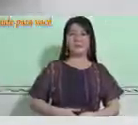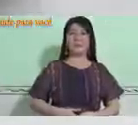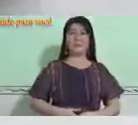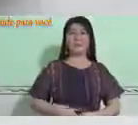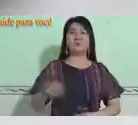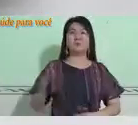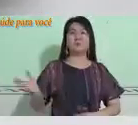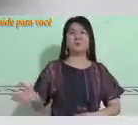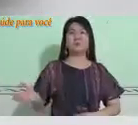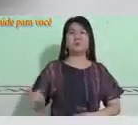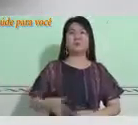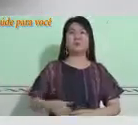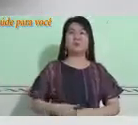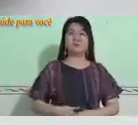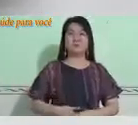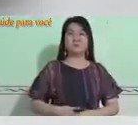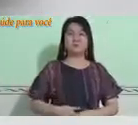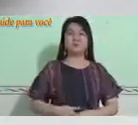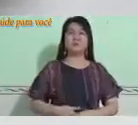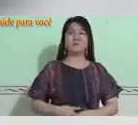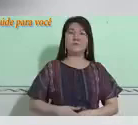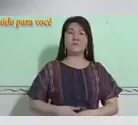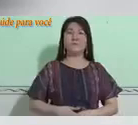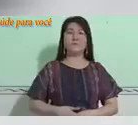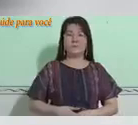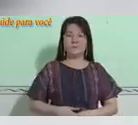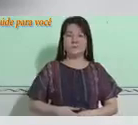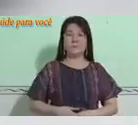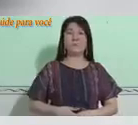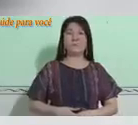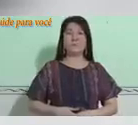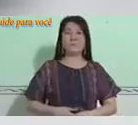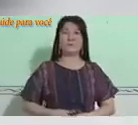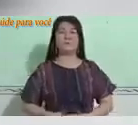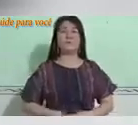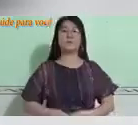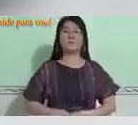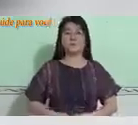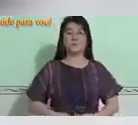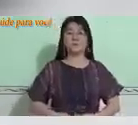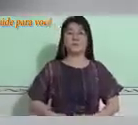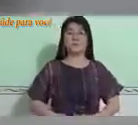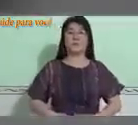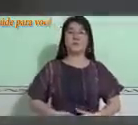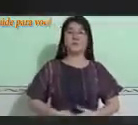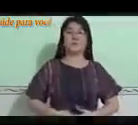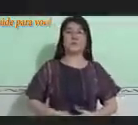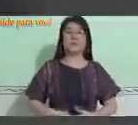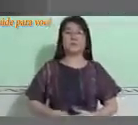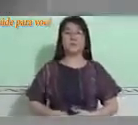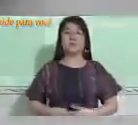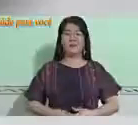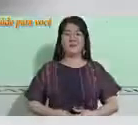Dessa forma, vírgula, sempre quiser desconfiar da hérnia inguinal é recomendado ir ao hospital o mais rápido possível, vírgula, uma vez